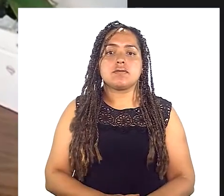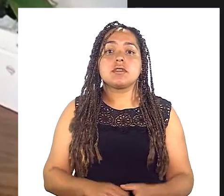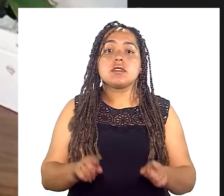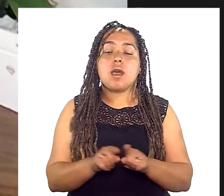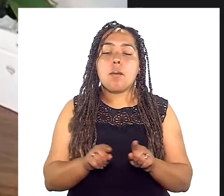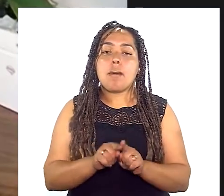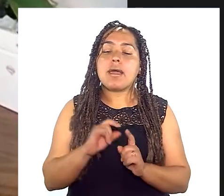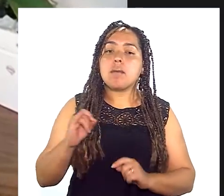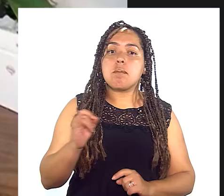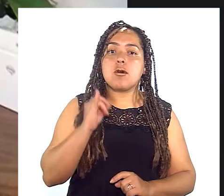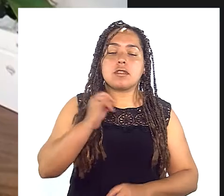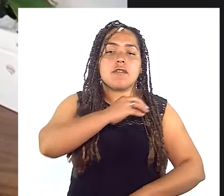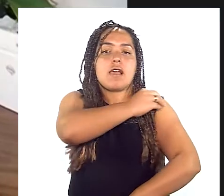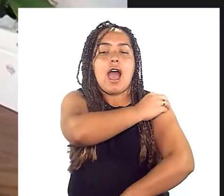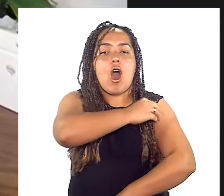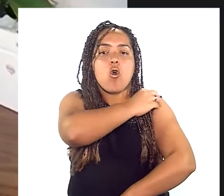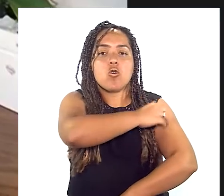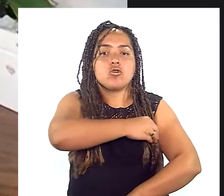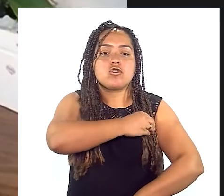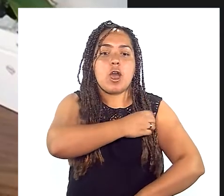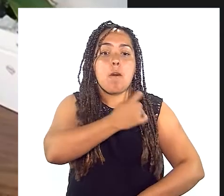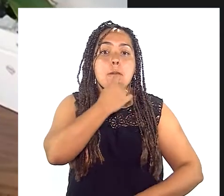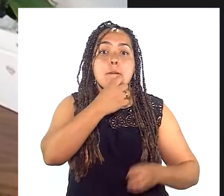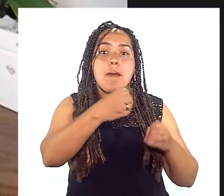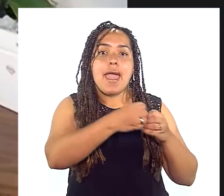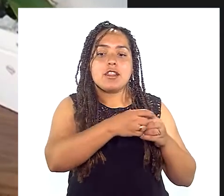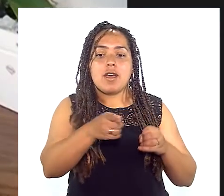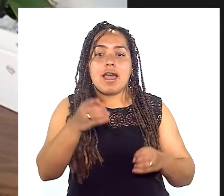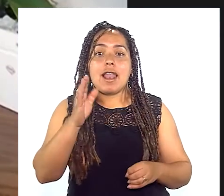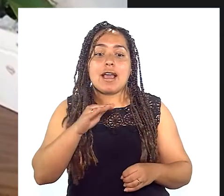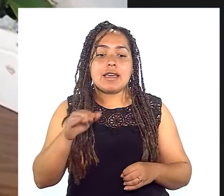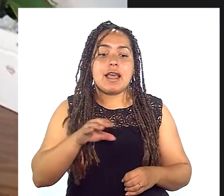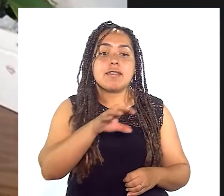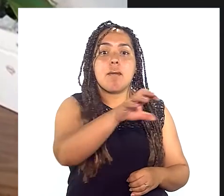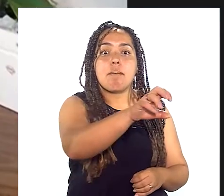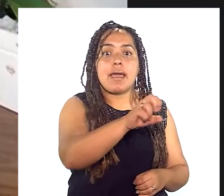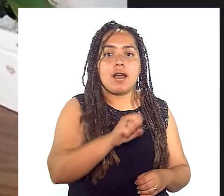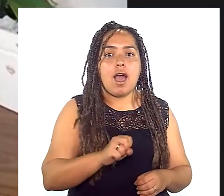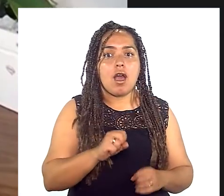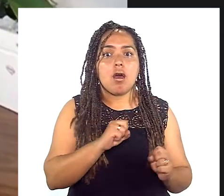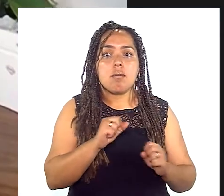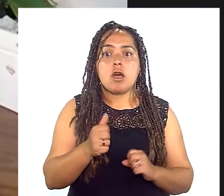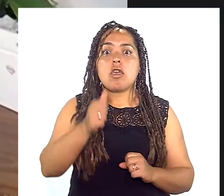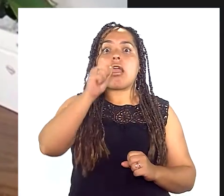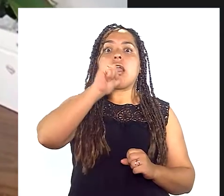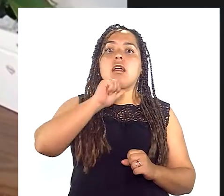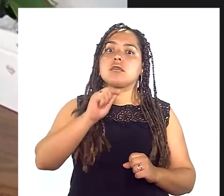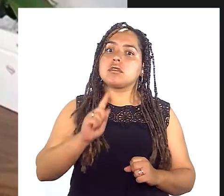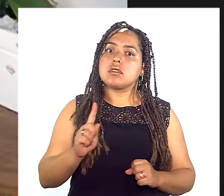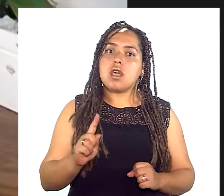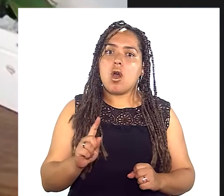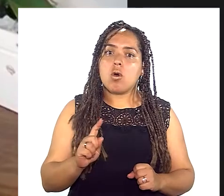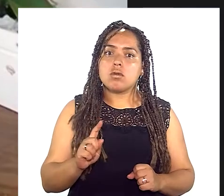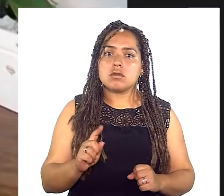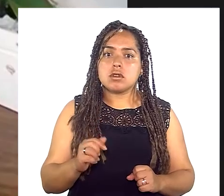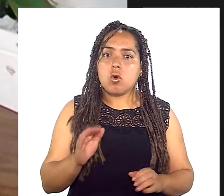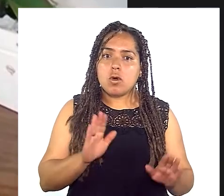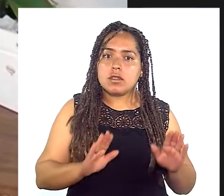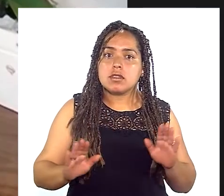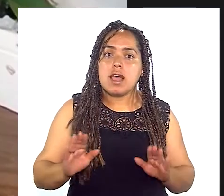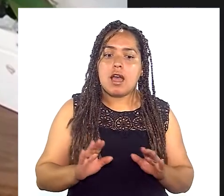cuidado. E também eu reforço também a importância de deixar um álcool gel no alcance das crianças. Eu tive alguns casos de criança engolindo álcool